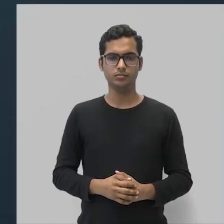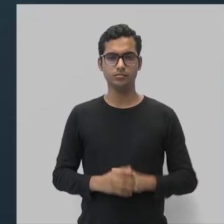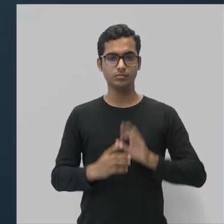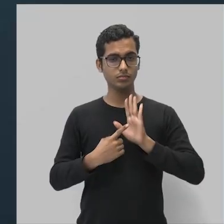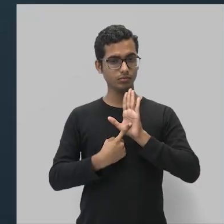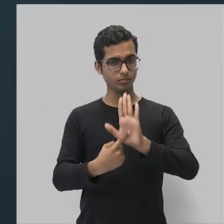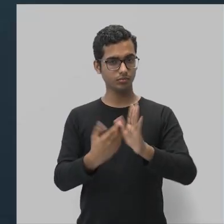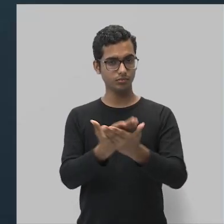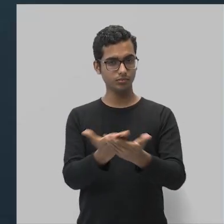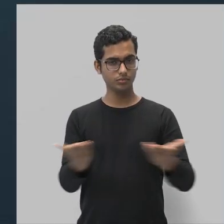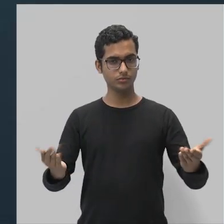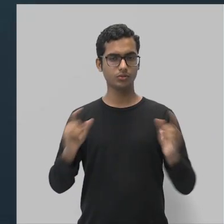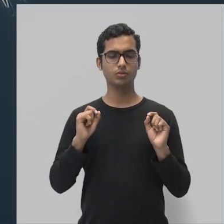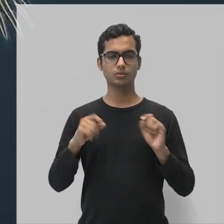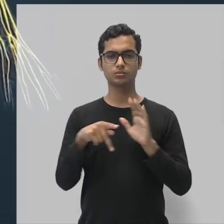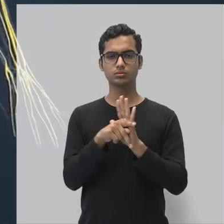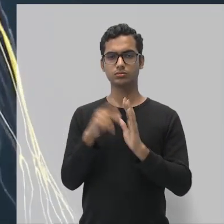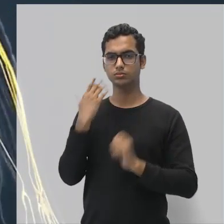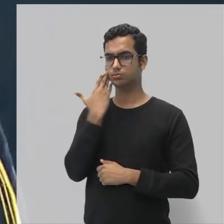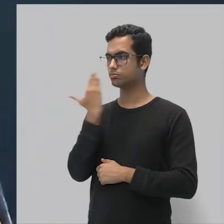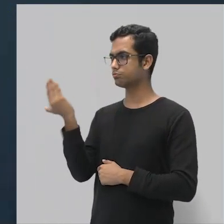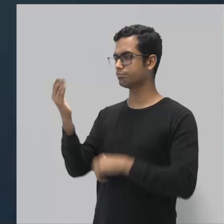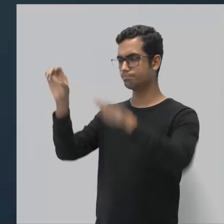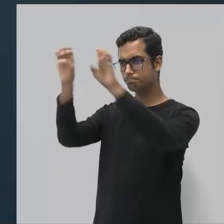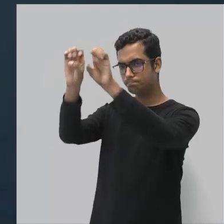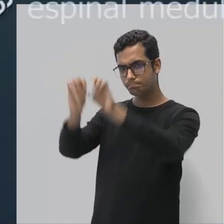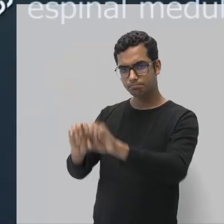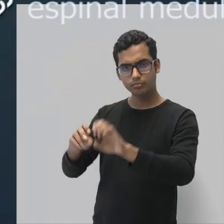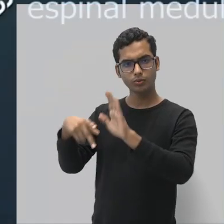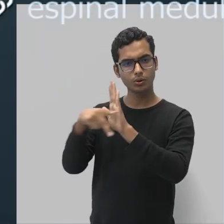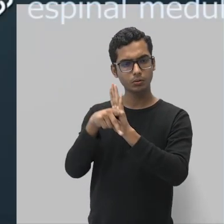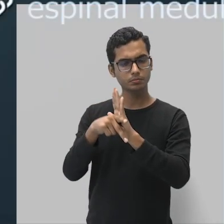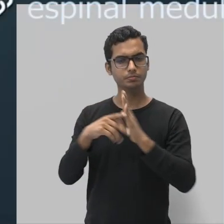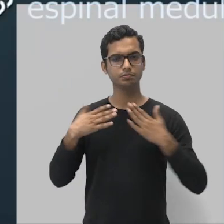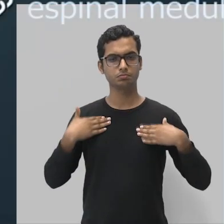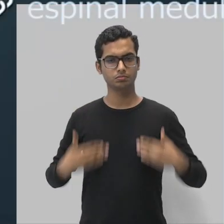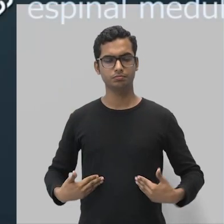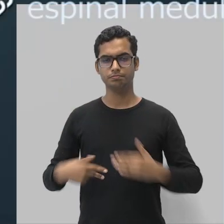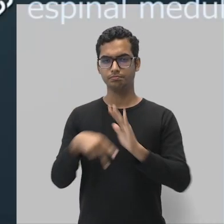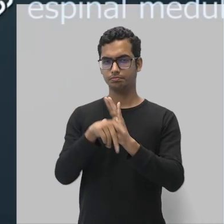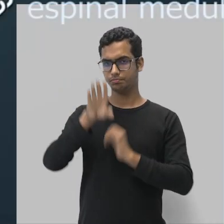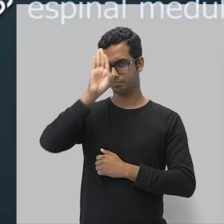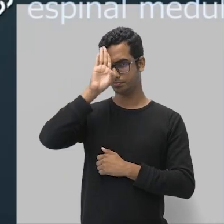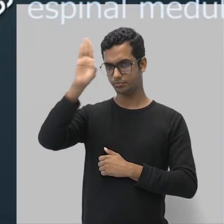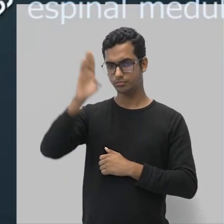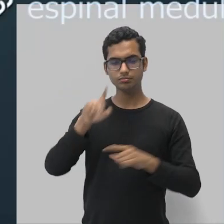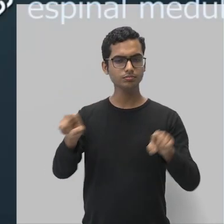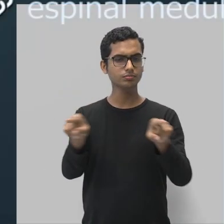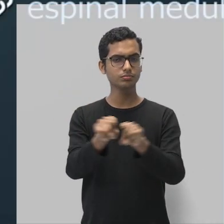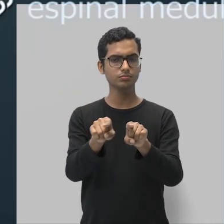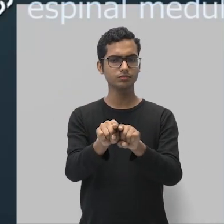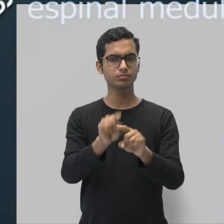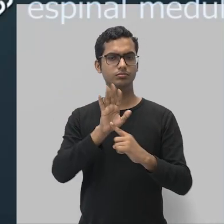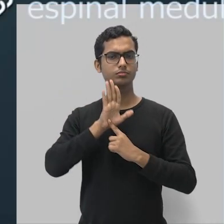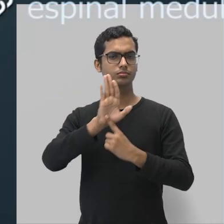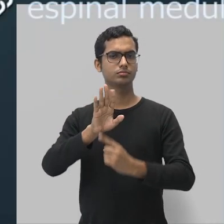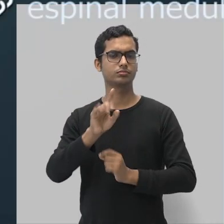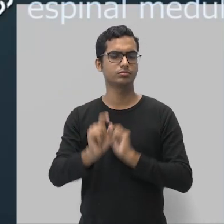apresento a vocês aí a composição anatômica do sistema nervoso central, composto